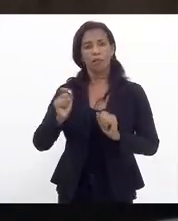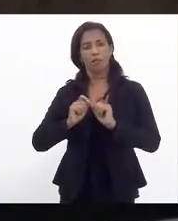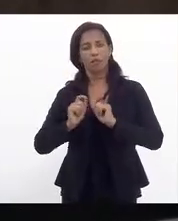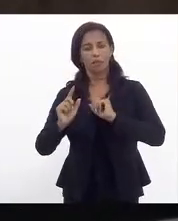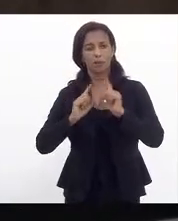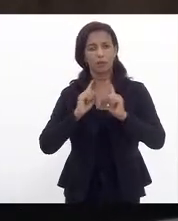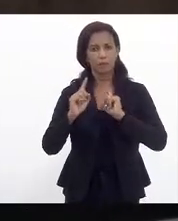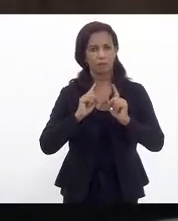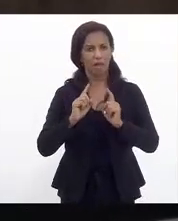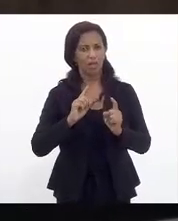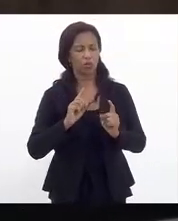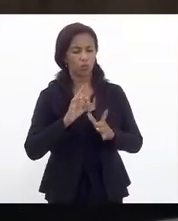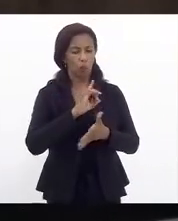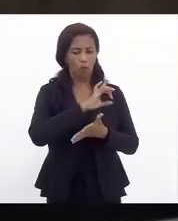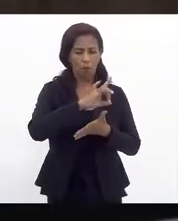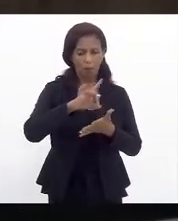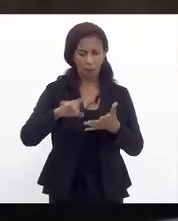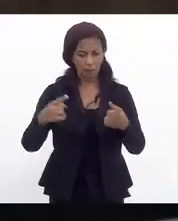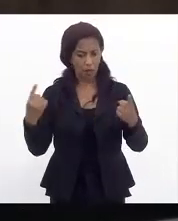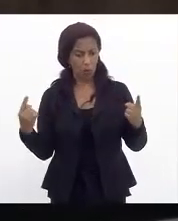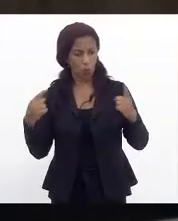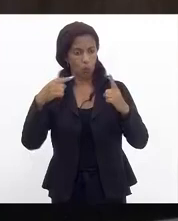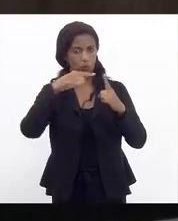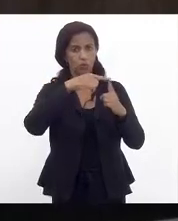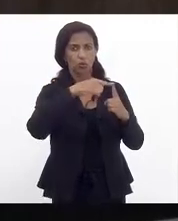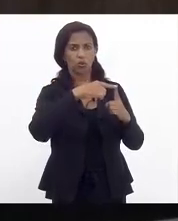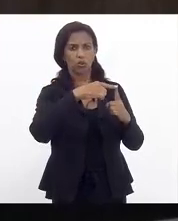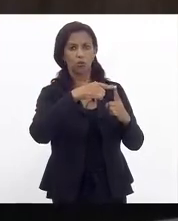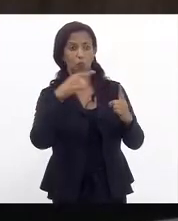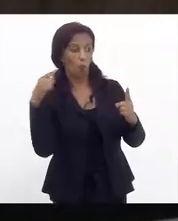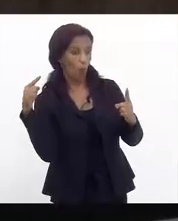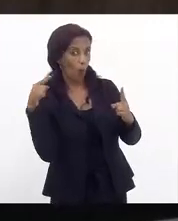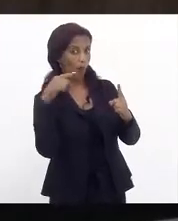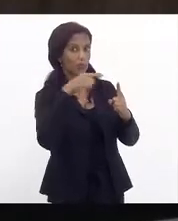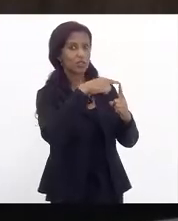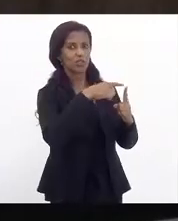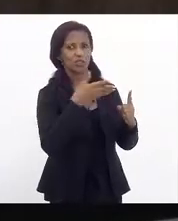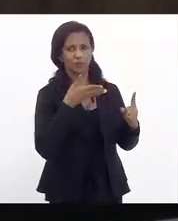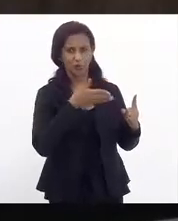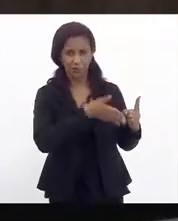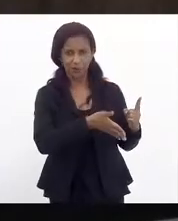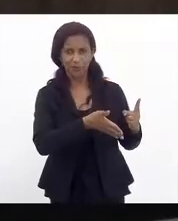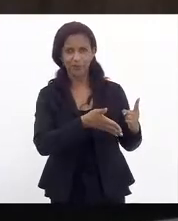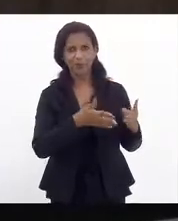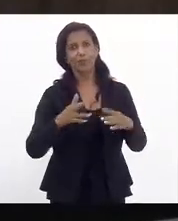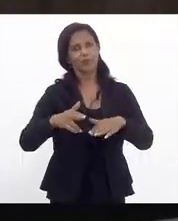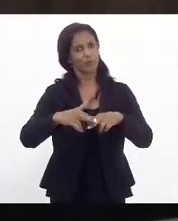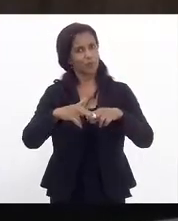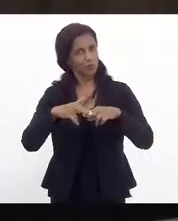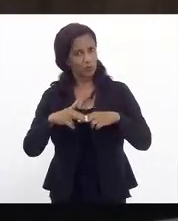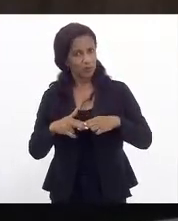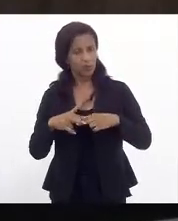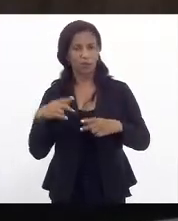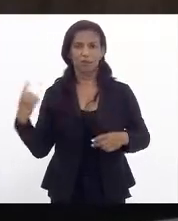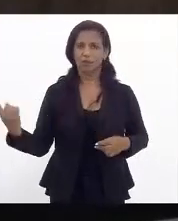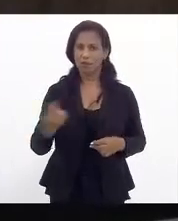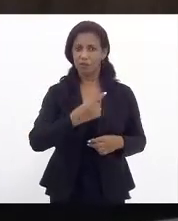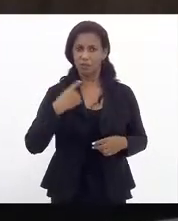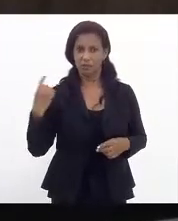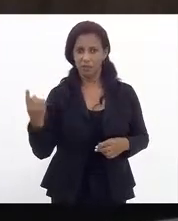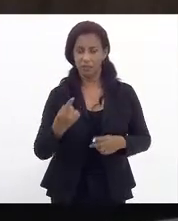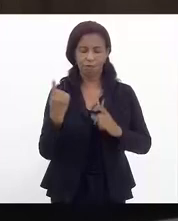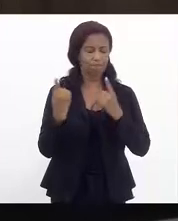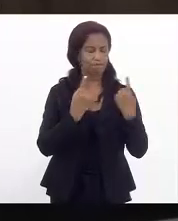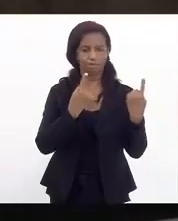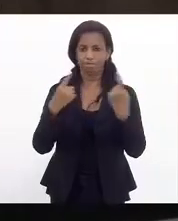fazer um debate dentro de critério subjetivo os critérios precisam ser objetivos então por isso que nós inclusive